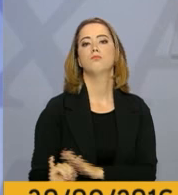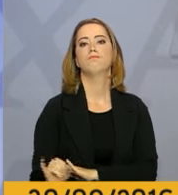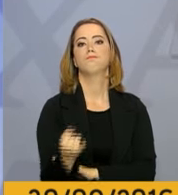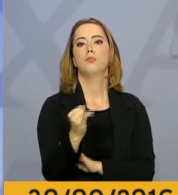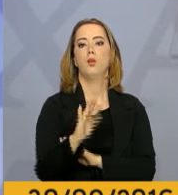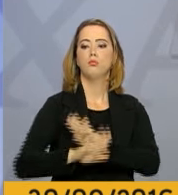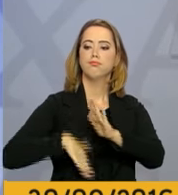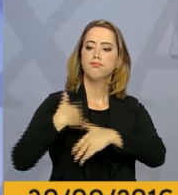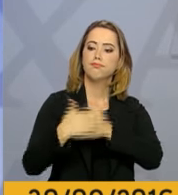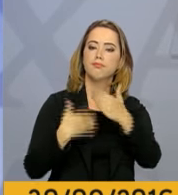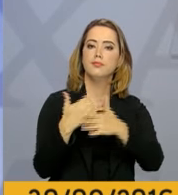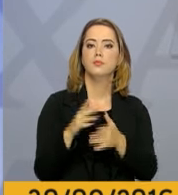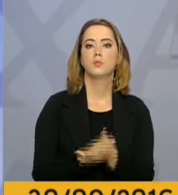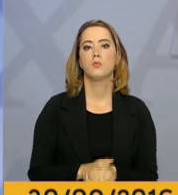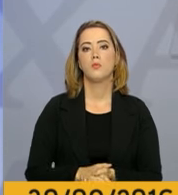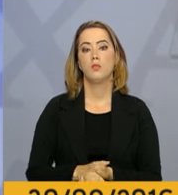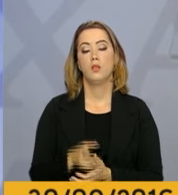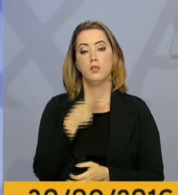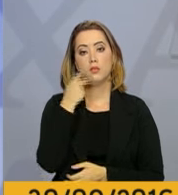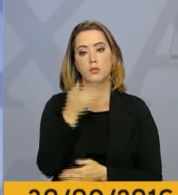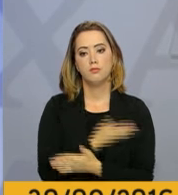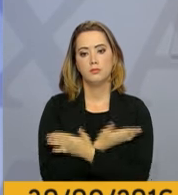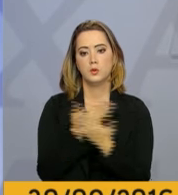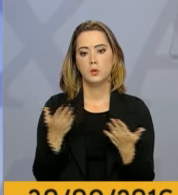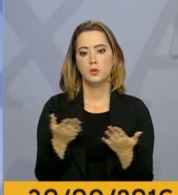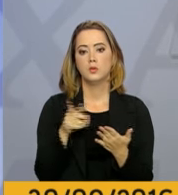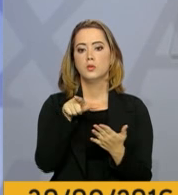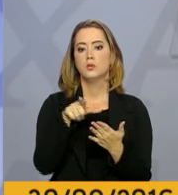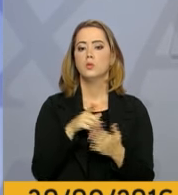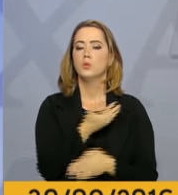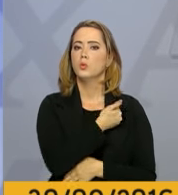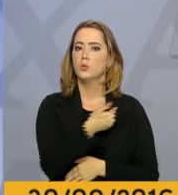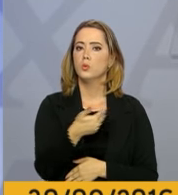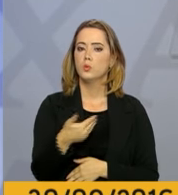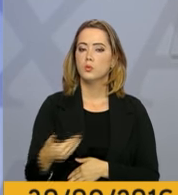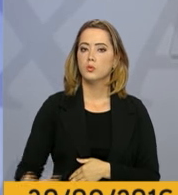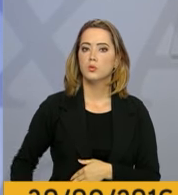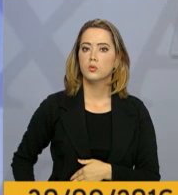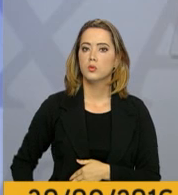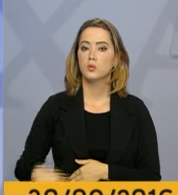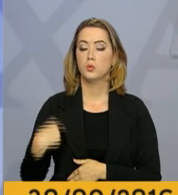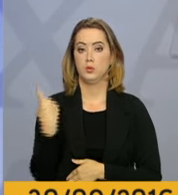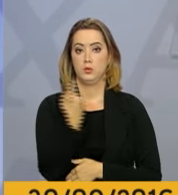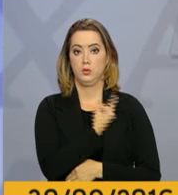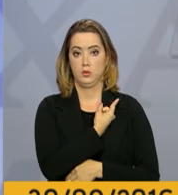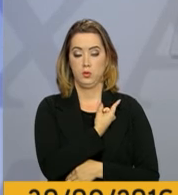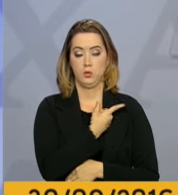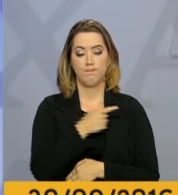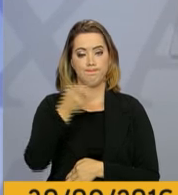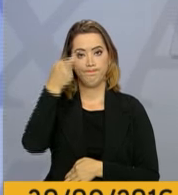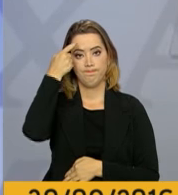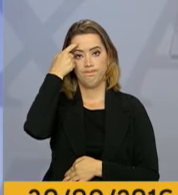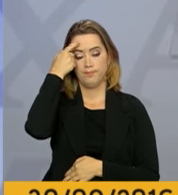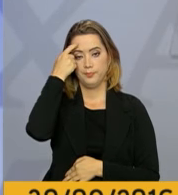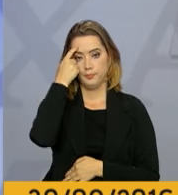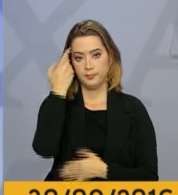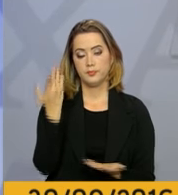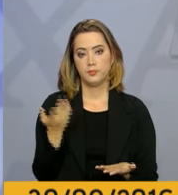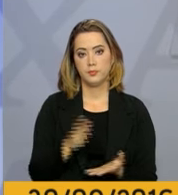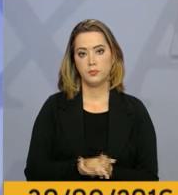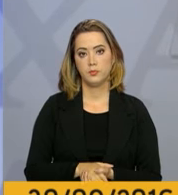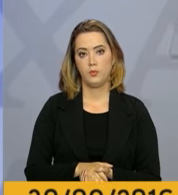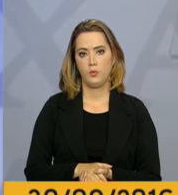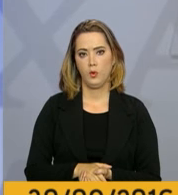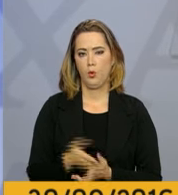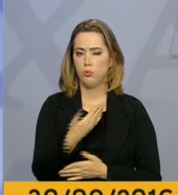Como eu dizer aos senhores e às senhoras, o Estado que nós temos em mente. O Estado